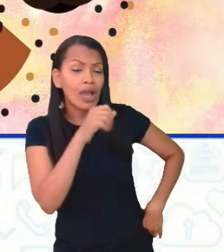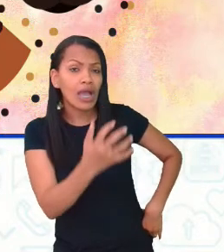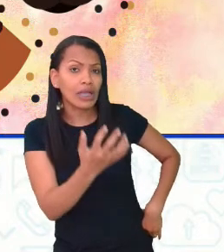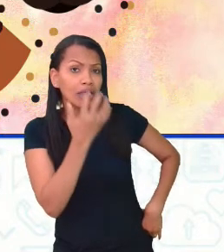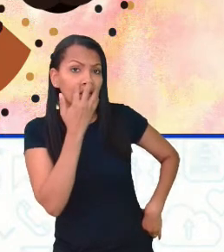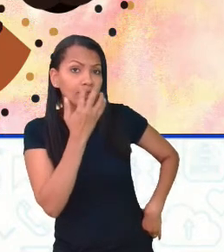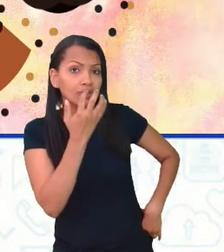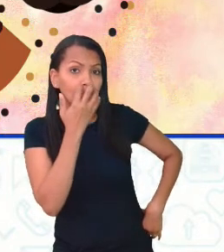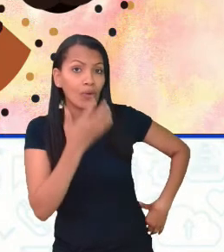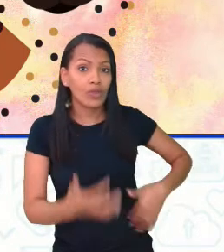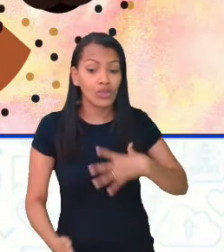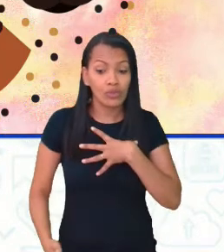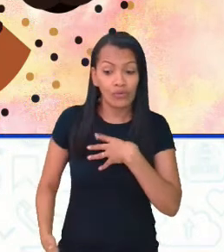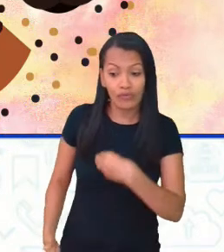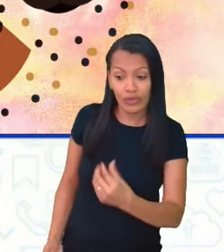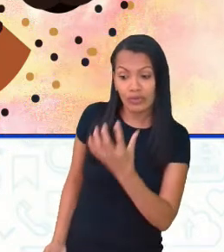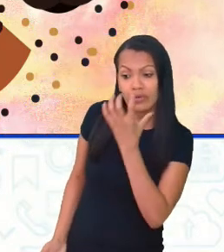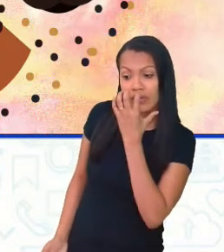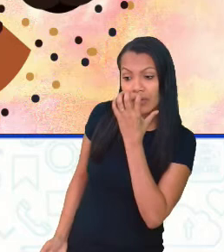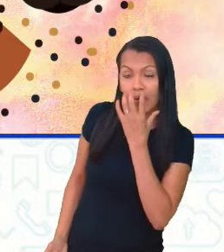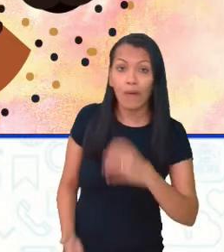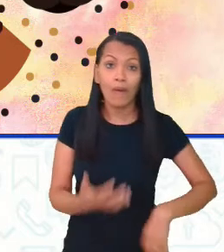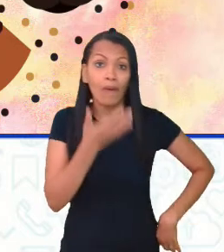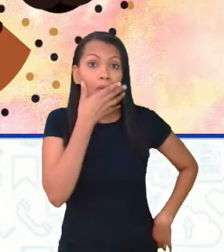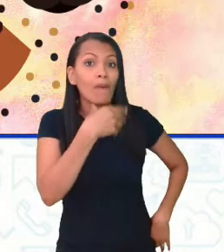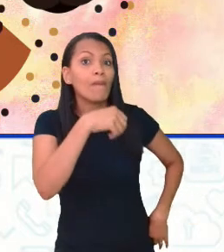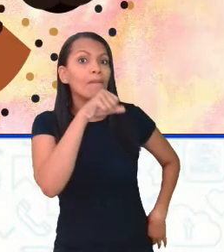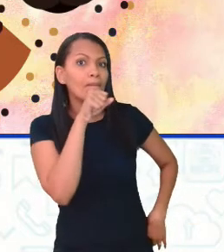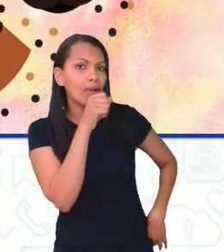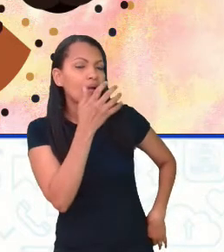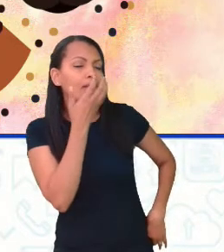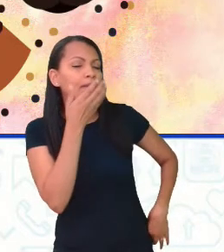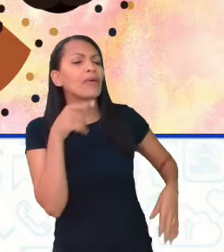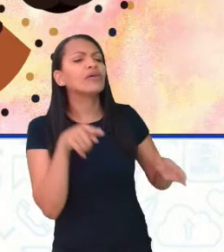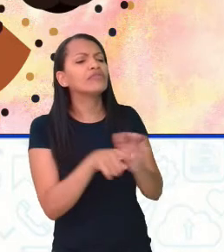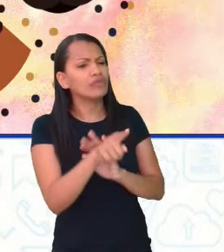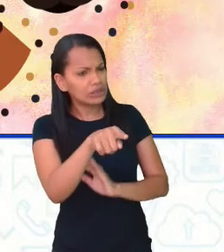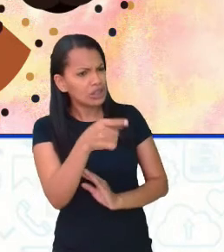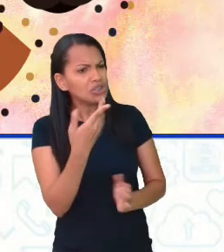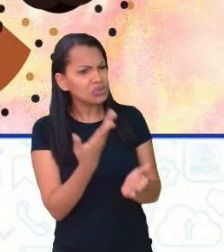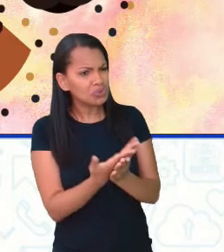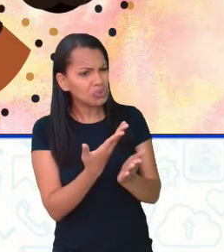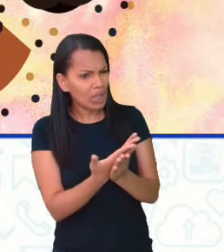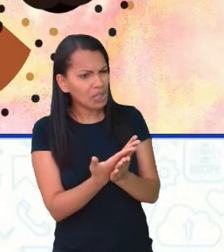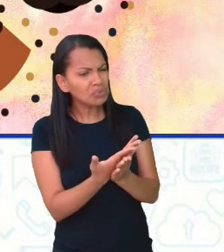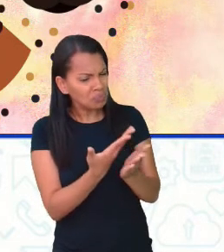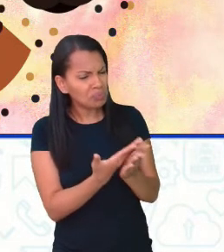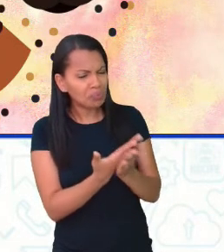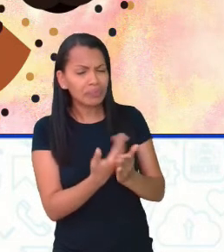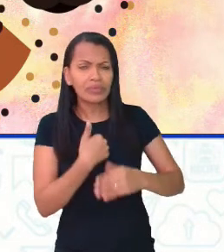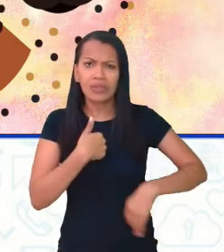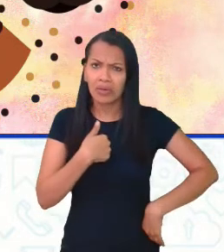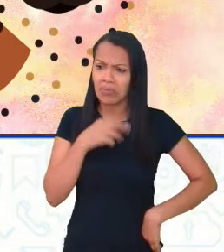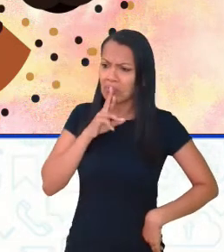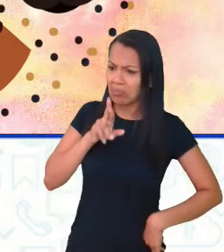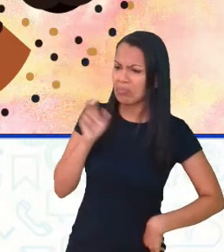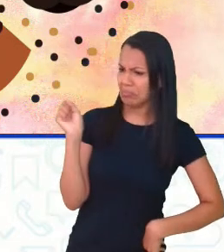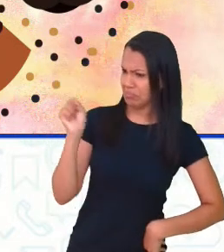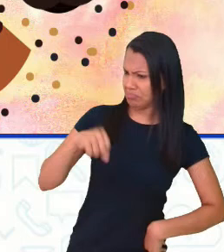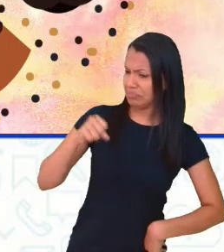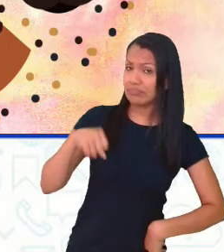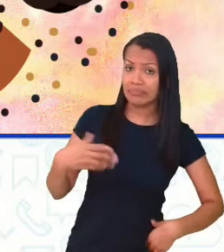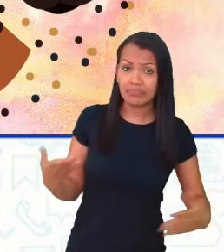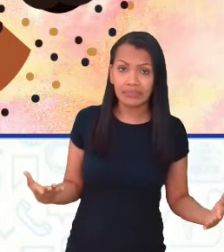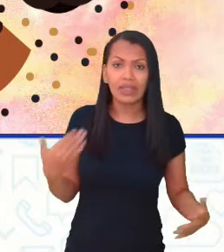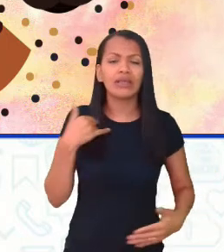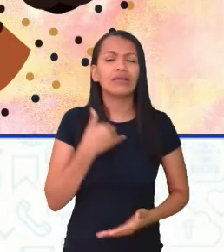cachorro. O pai cachorro pergunta, você tem estudado muito? E o filho cachorro responde, tenho. Então, inicialmente,